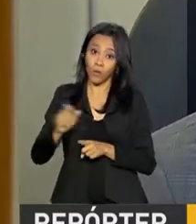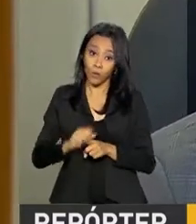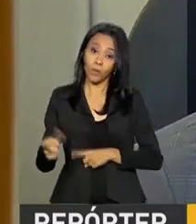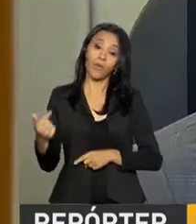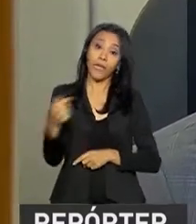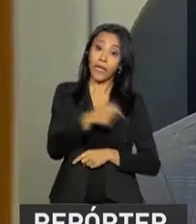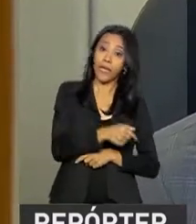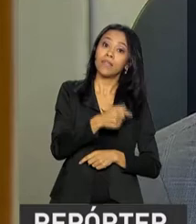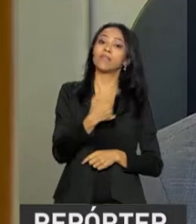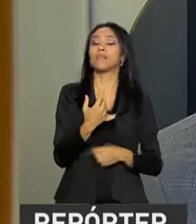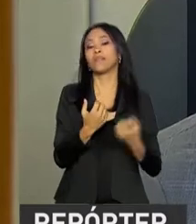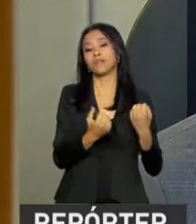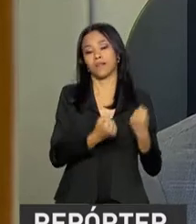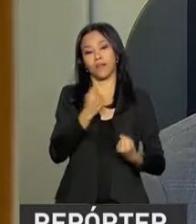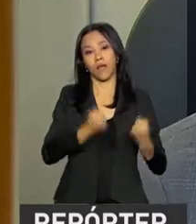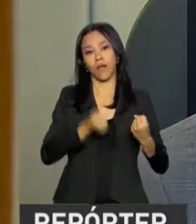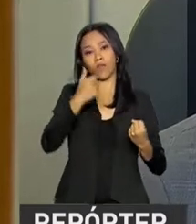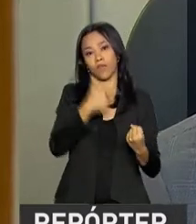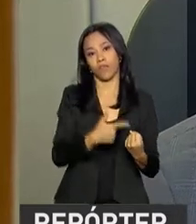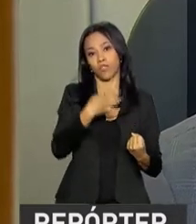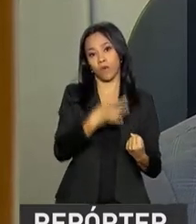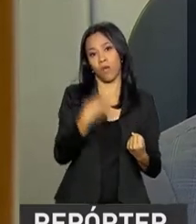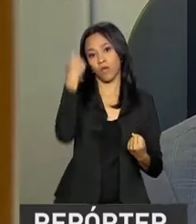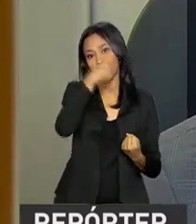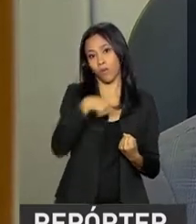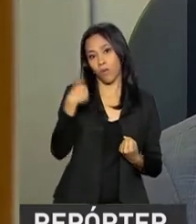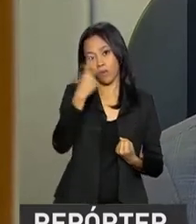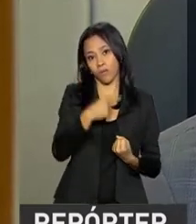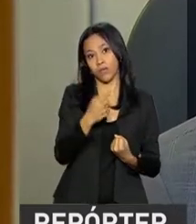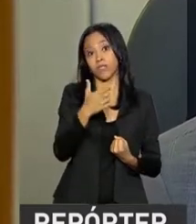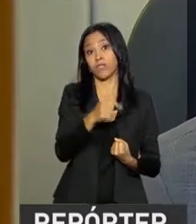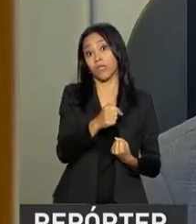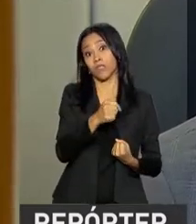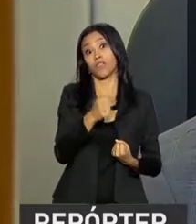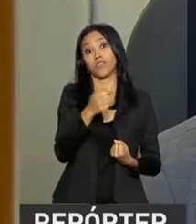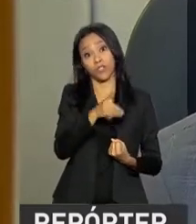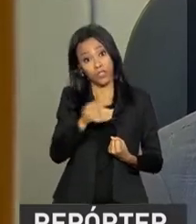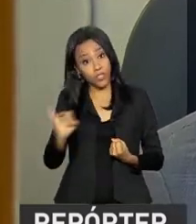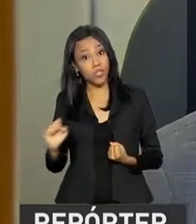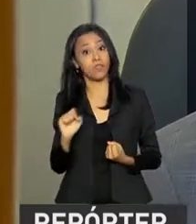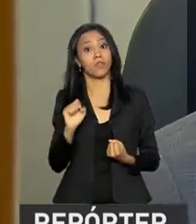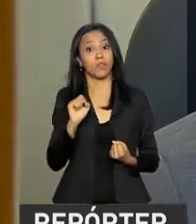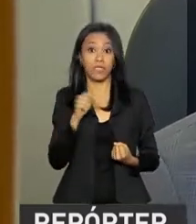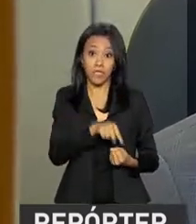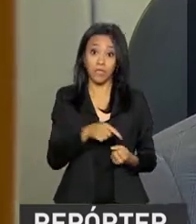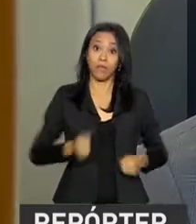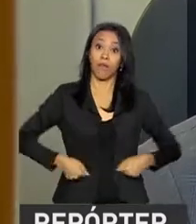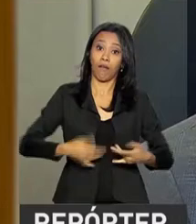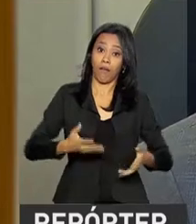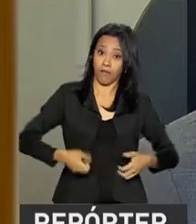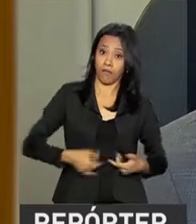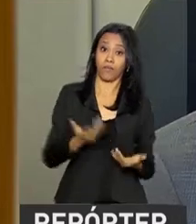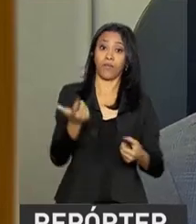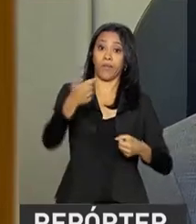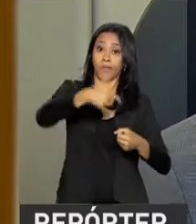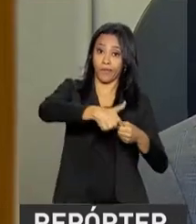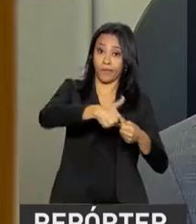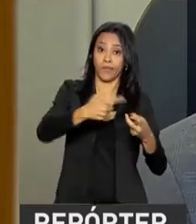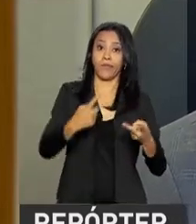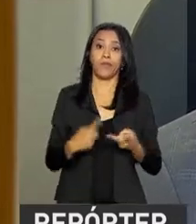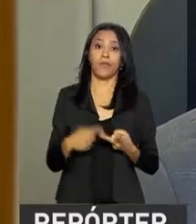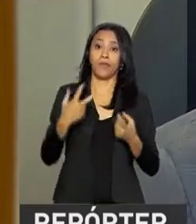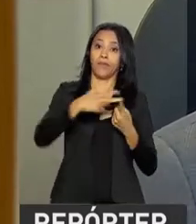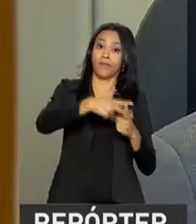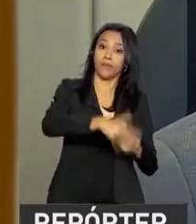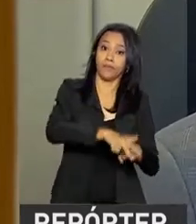disposição do órgão 24 horas por dia sete dias por semana gerando custos que envolvem abastecimento manutenção